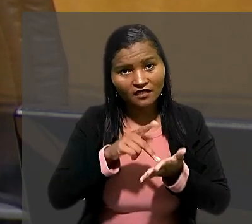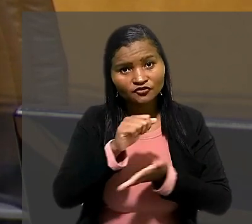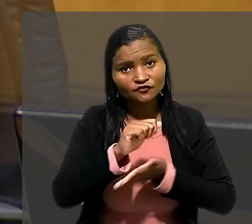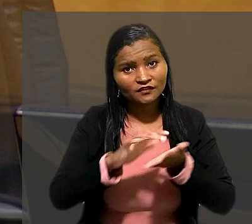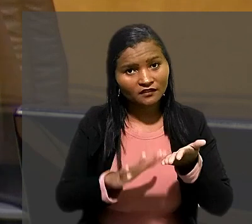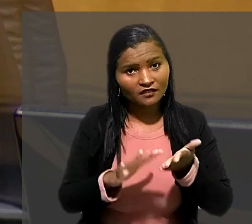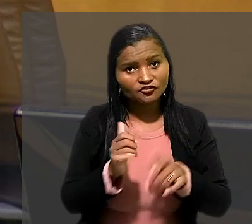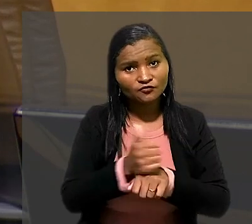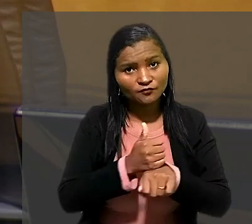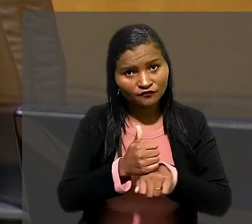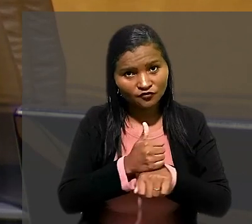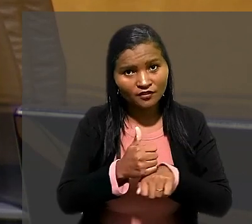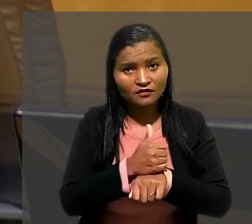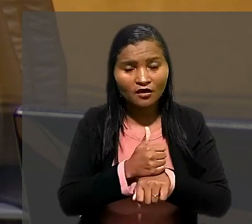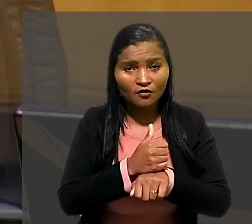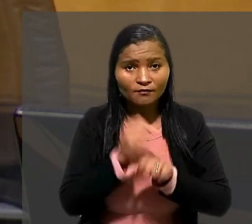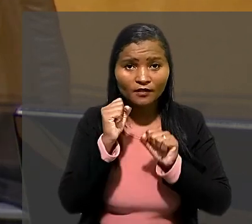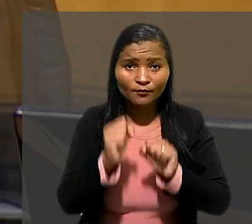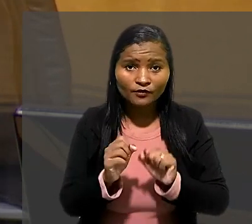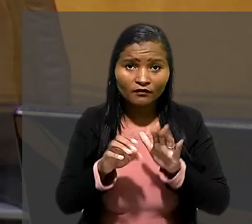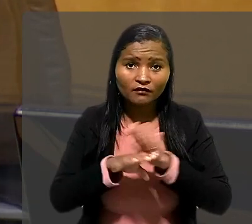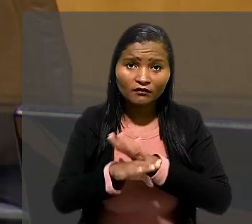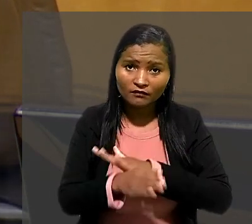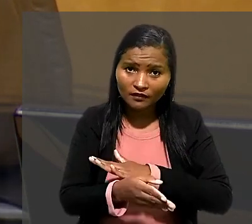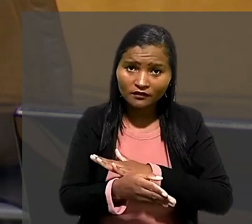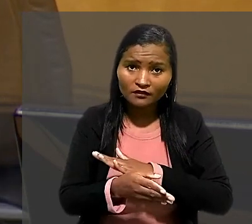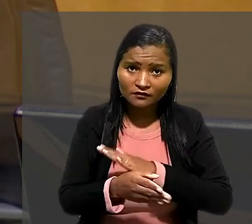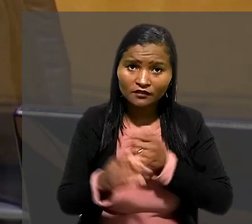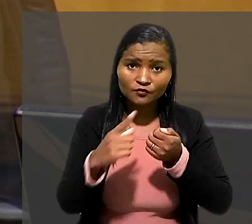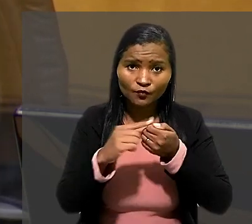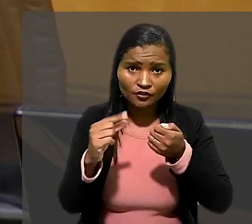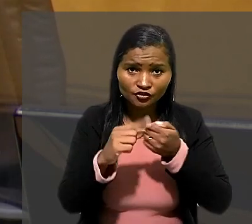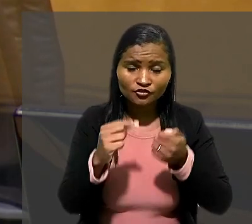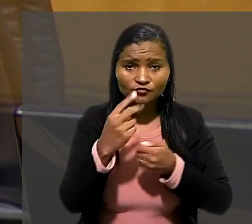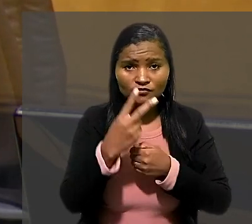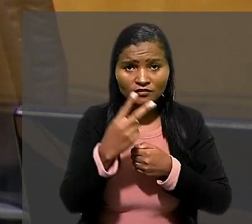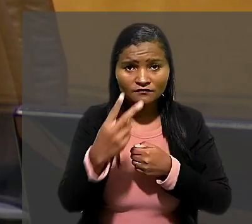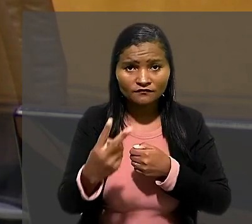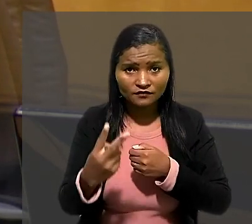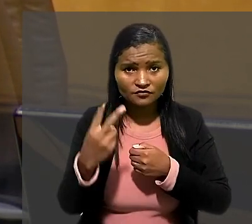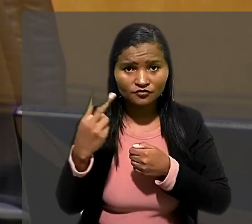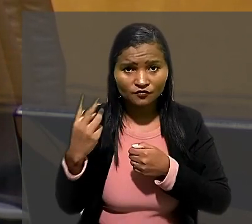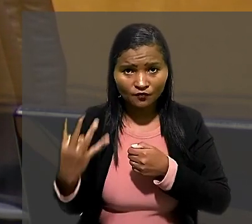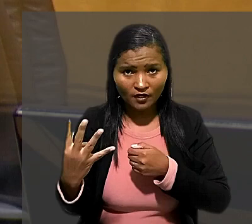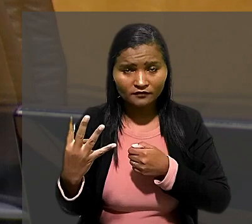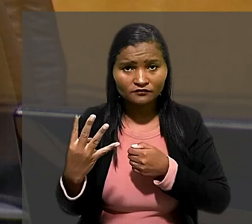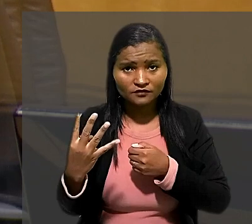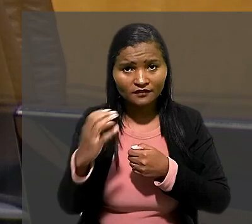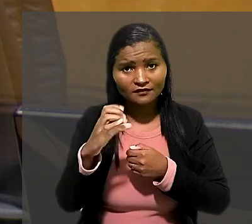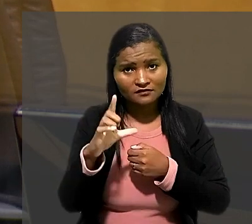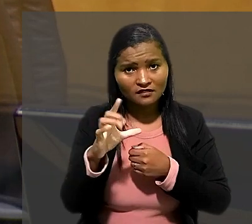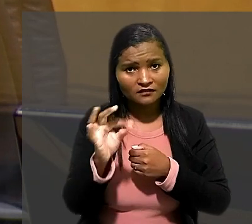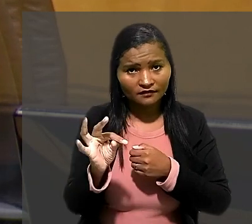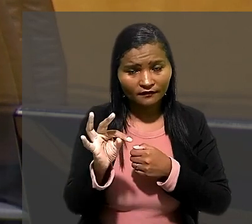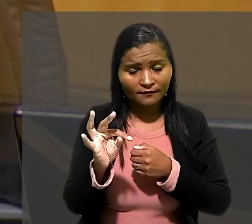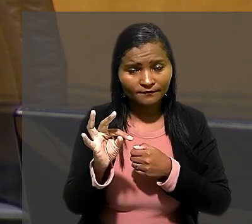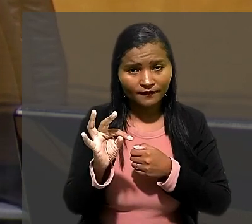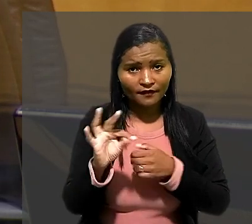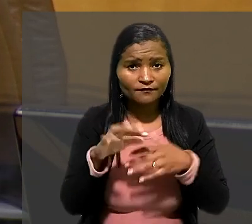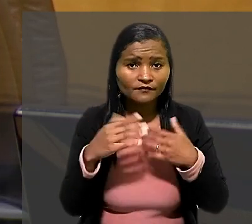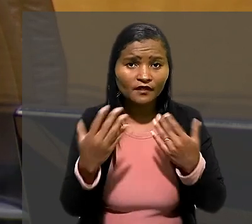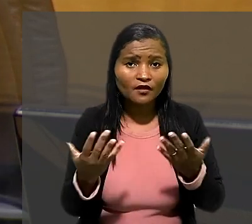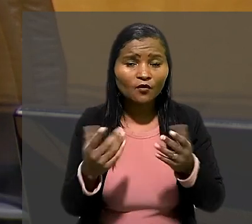reais atribuições do empregado para poder enquadrar no artigo 224, parágrafo 2º da